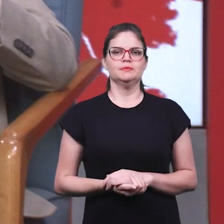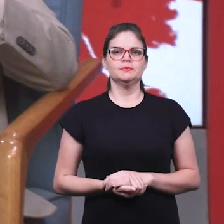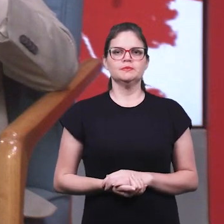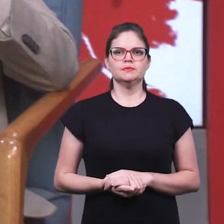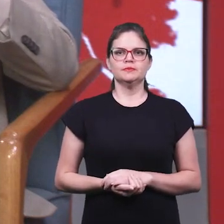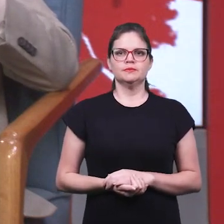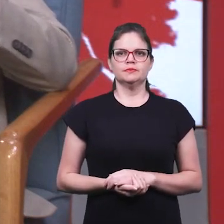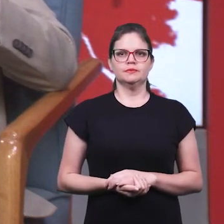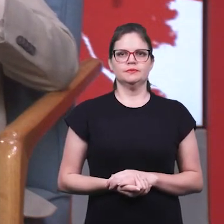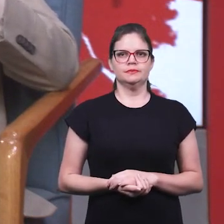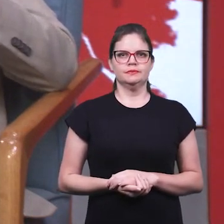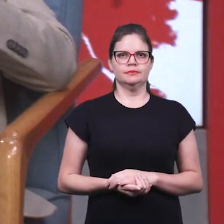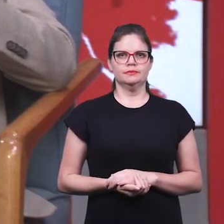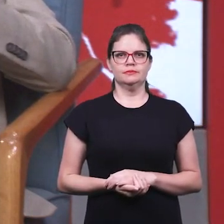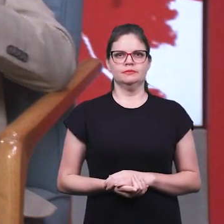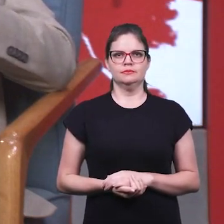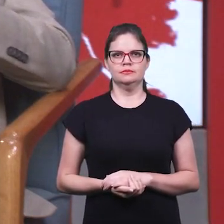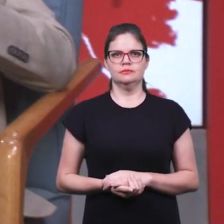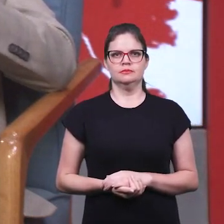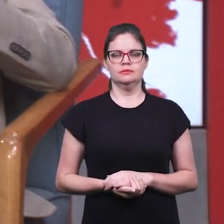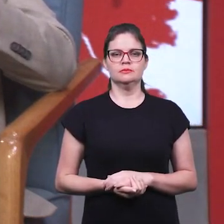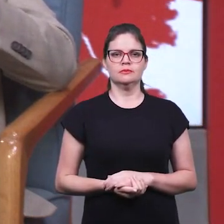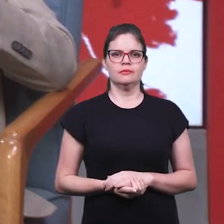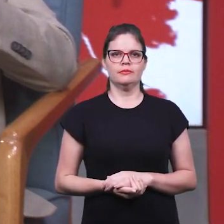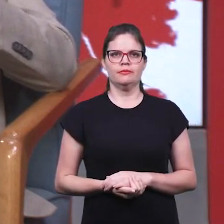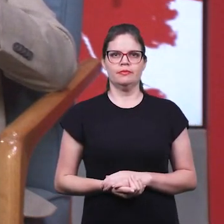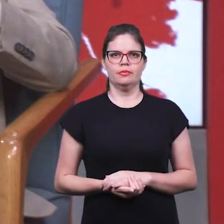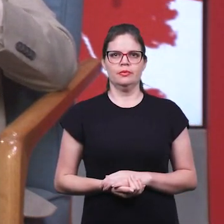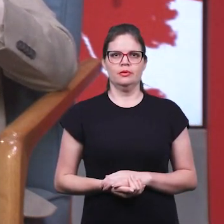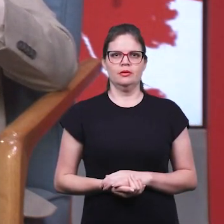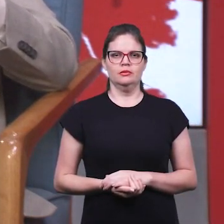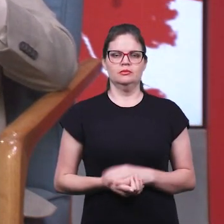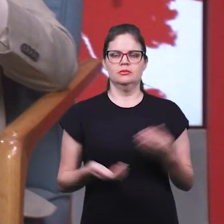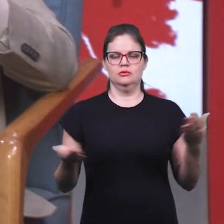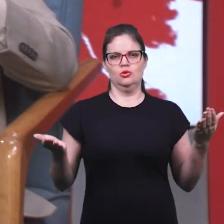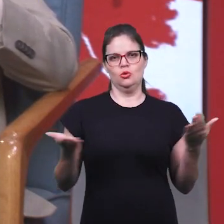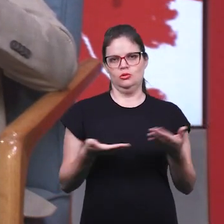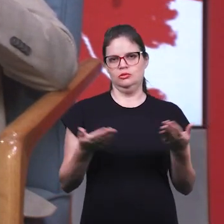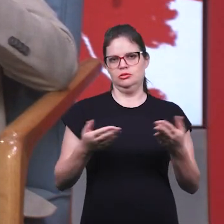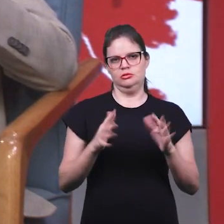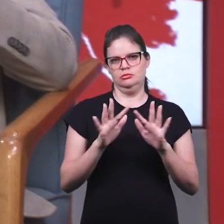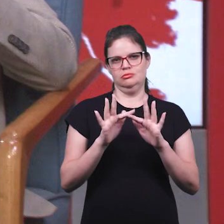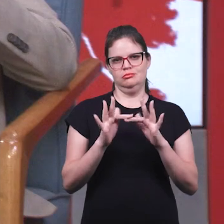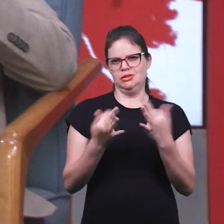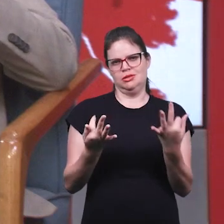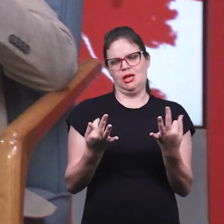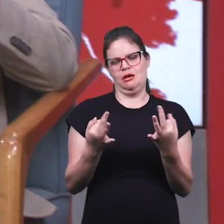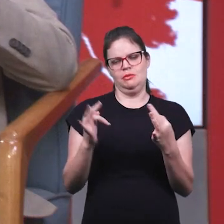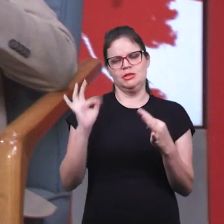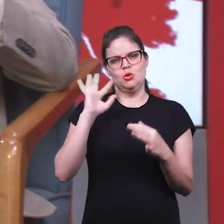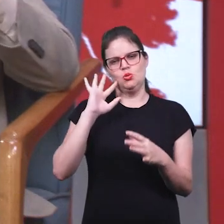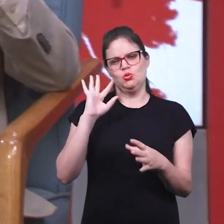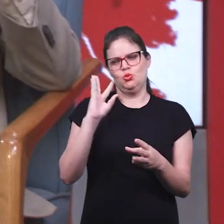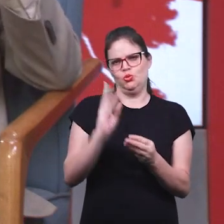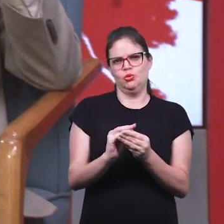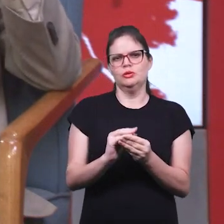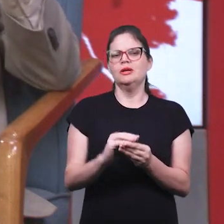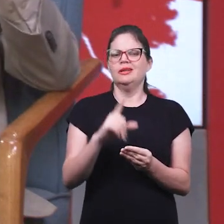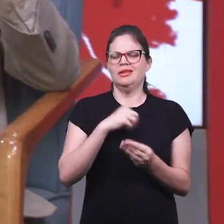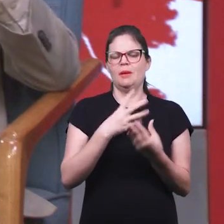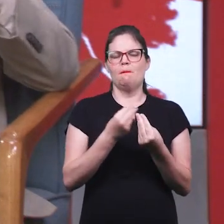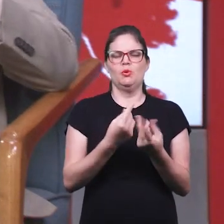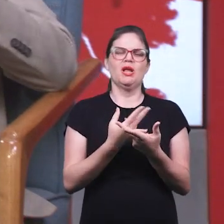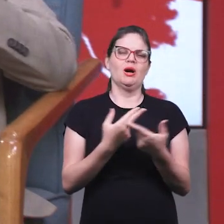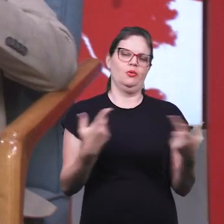função. Assim, irmãos, nós estamos de uma maneira muito simplificada, é claro que muita